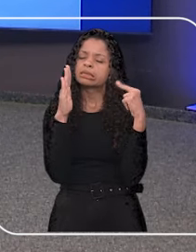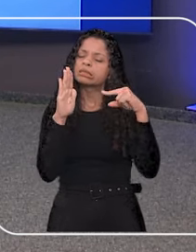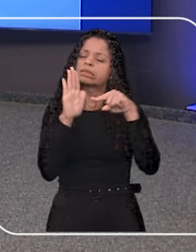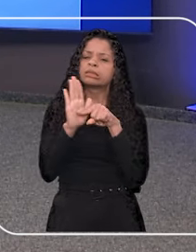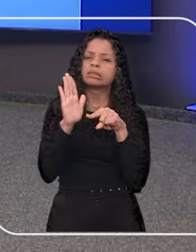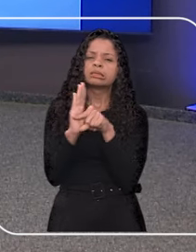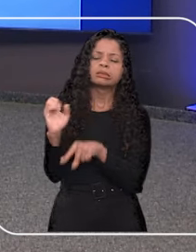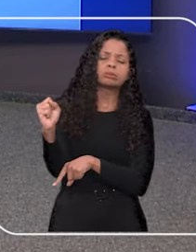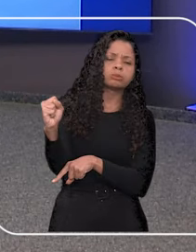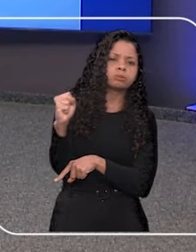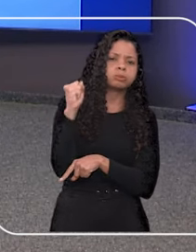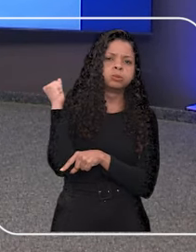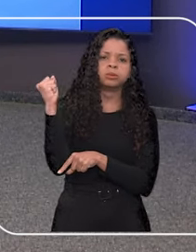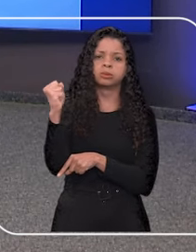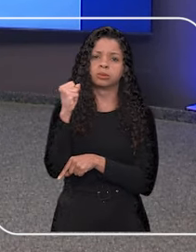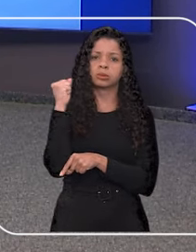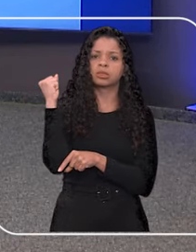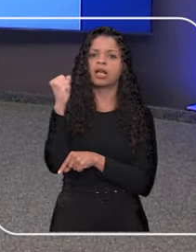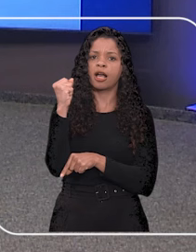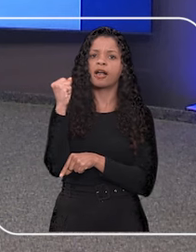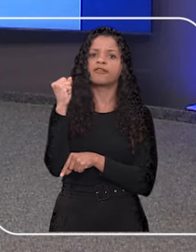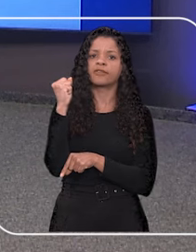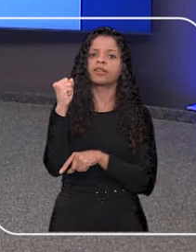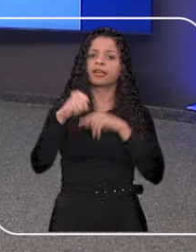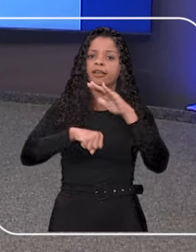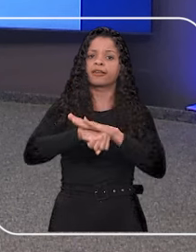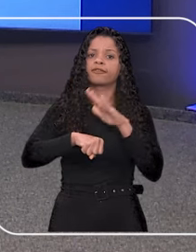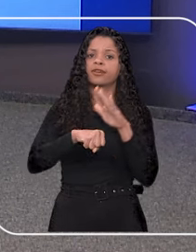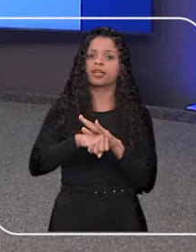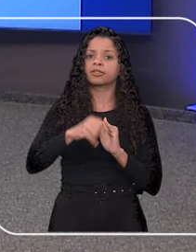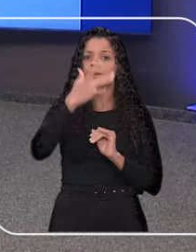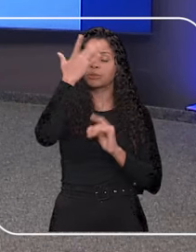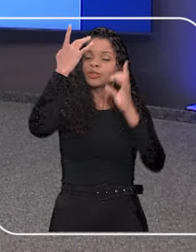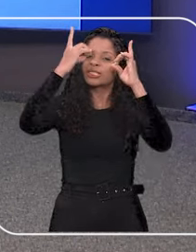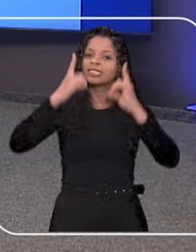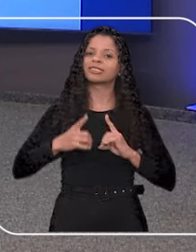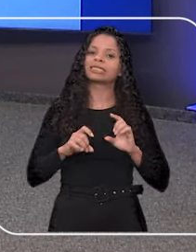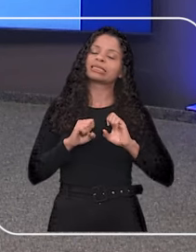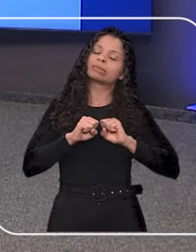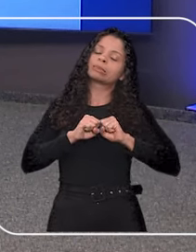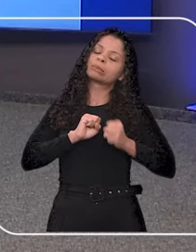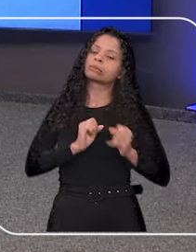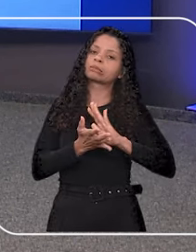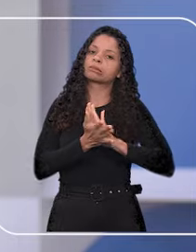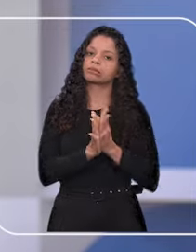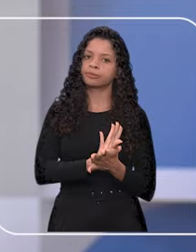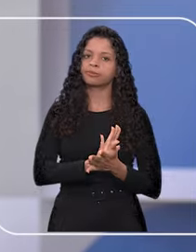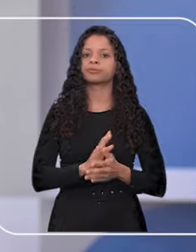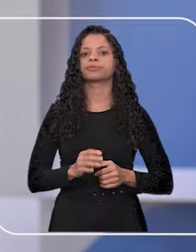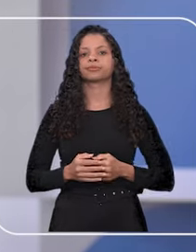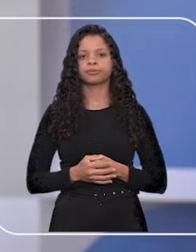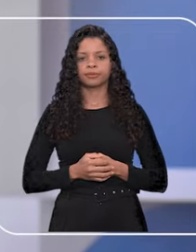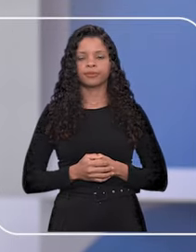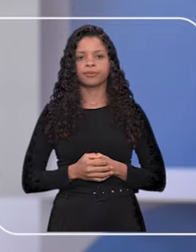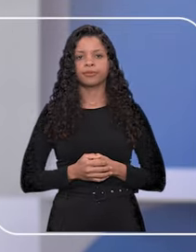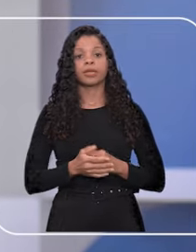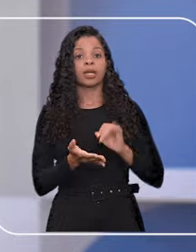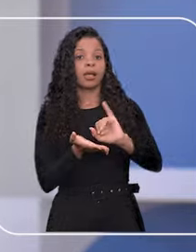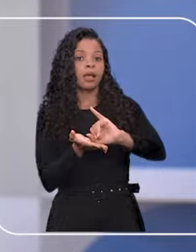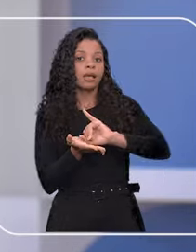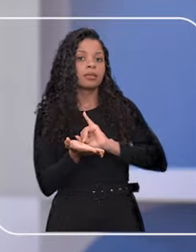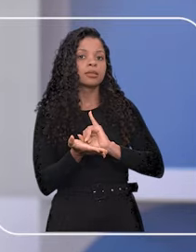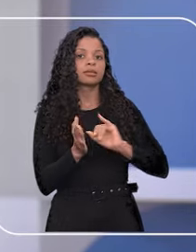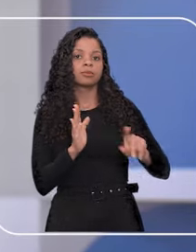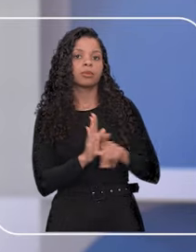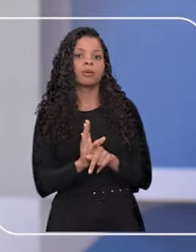psicológico são graves o bastante para violar a dignidade da pessoa humana indenizações